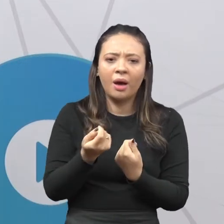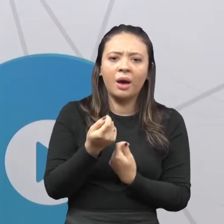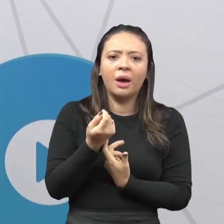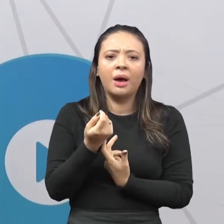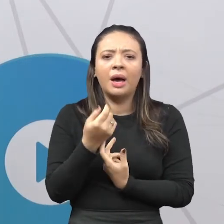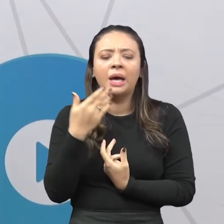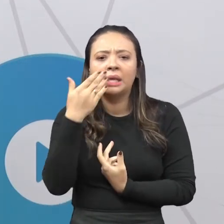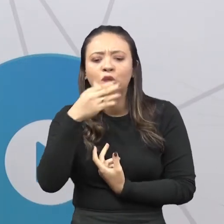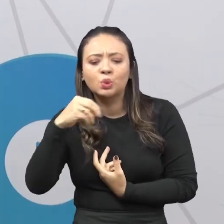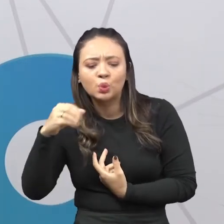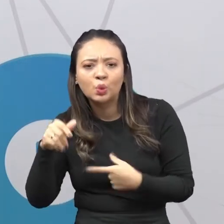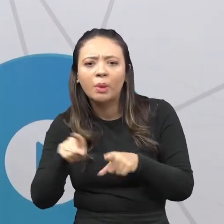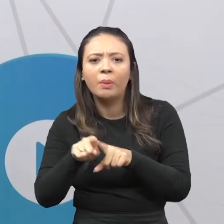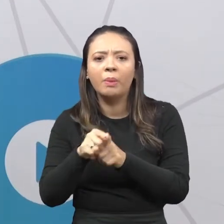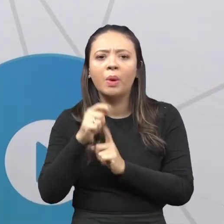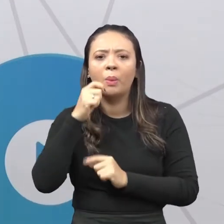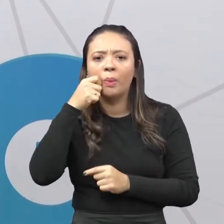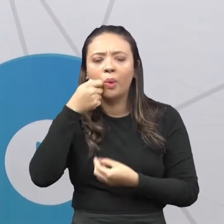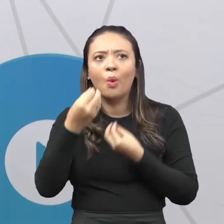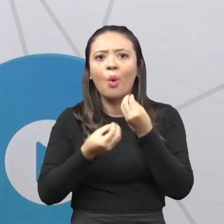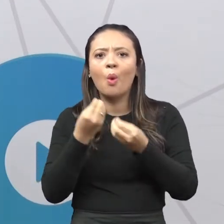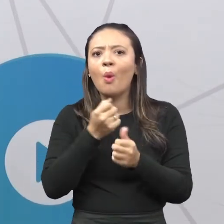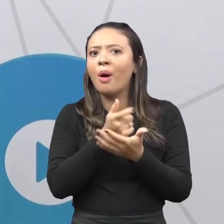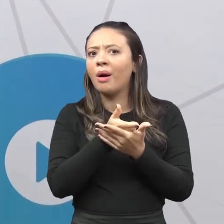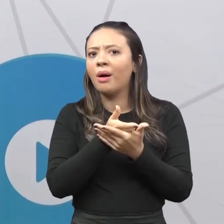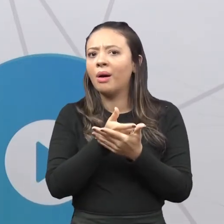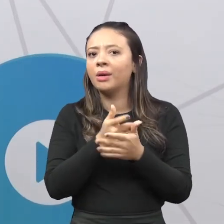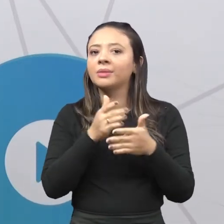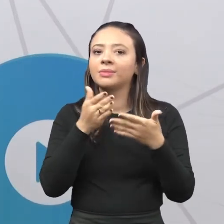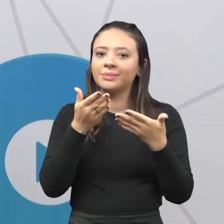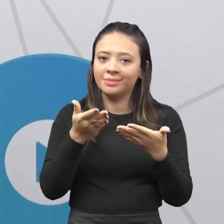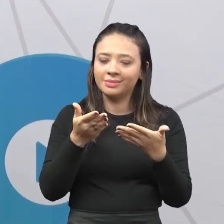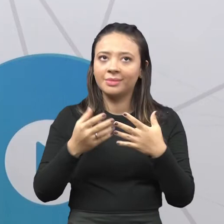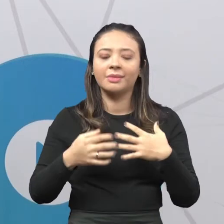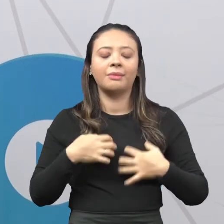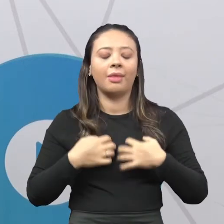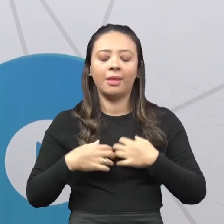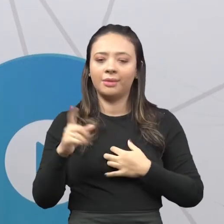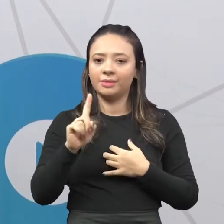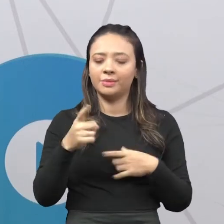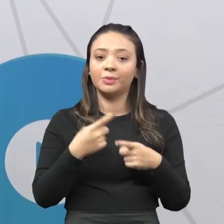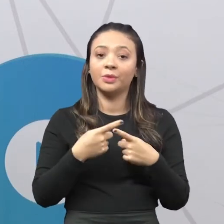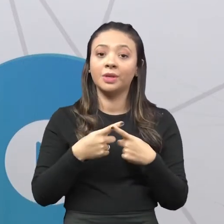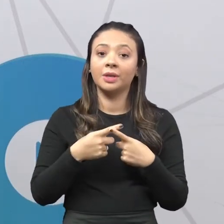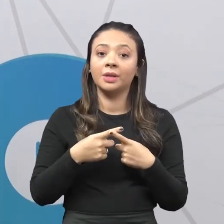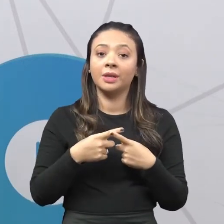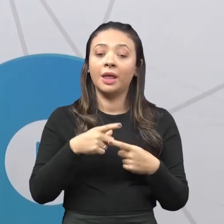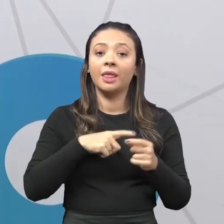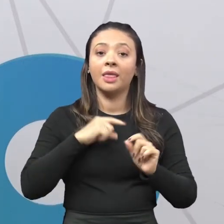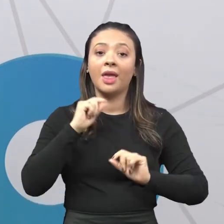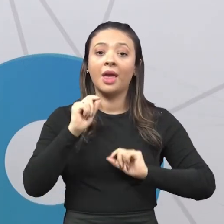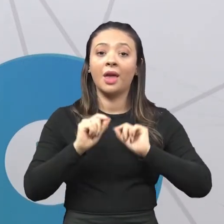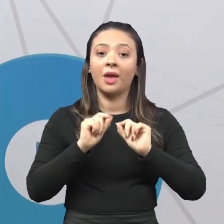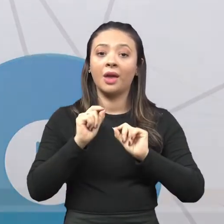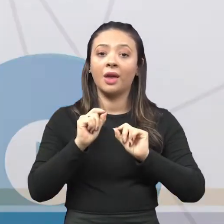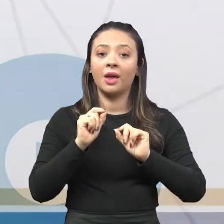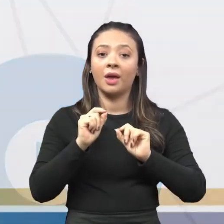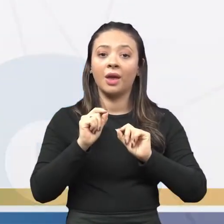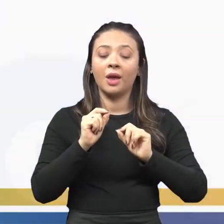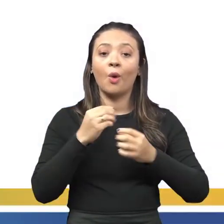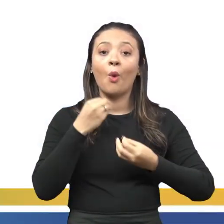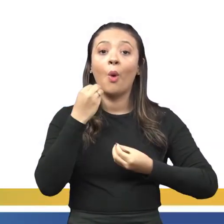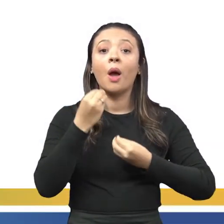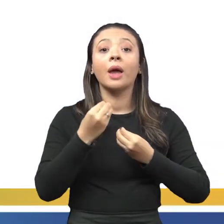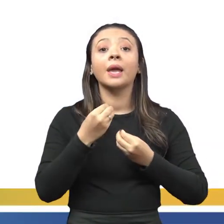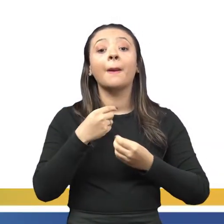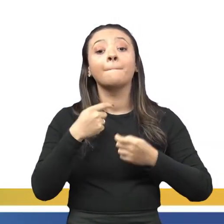sal, o açúcar, como é que eu faço para comprar essas coisas? Bom, não se desesperem, porque para isso nós temos os chamados